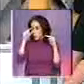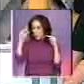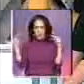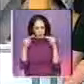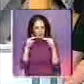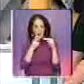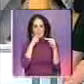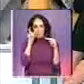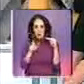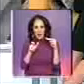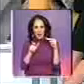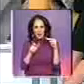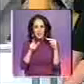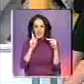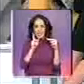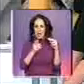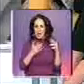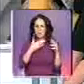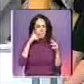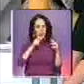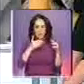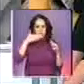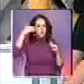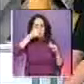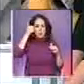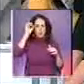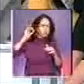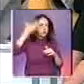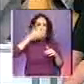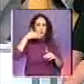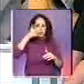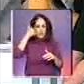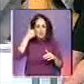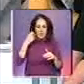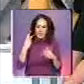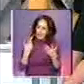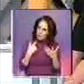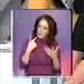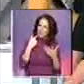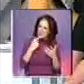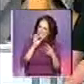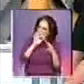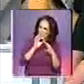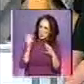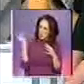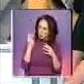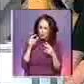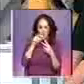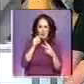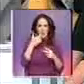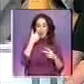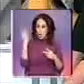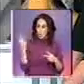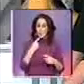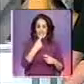que aquela palavra tinha sido das palavras mais bonitas que já tinham usado para nos definir. Portanto, Walter, muito